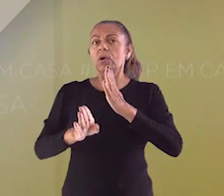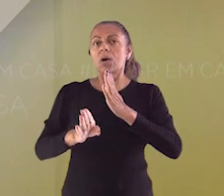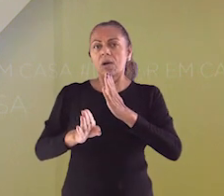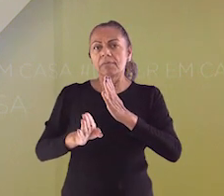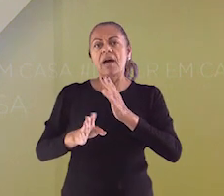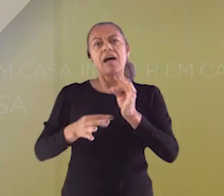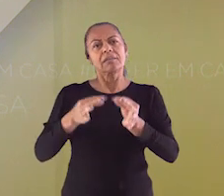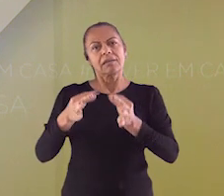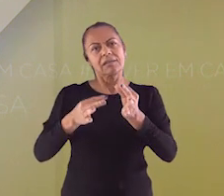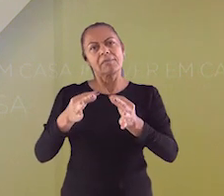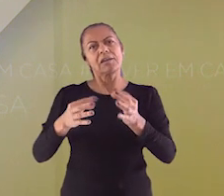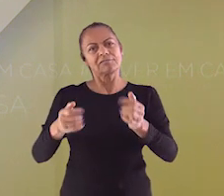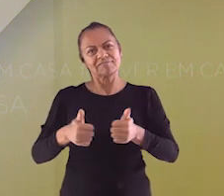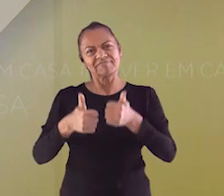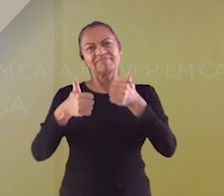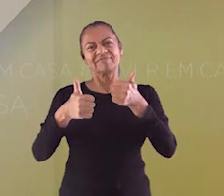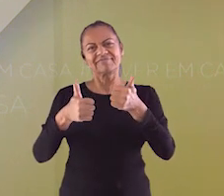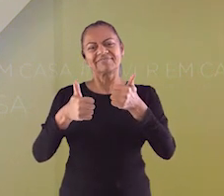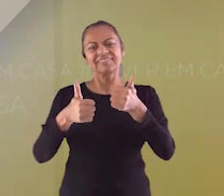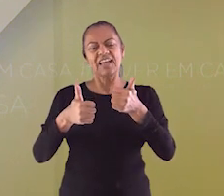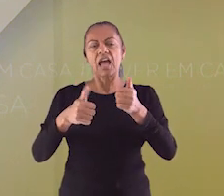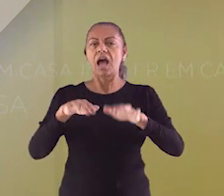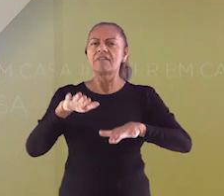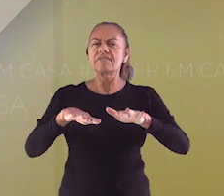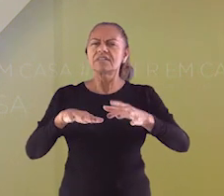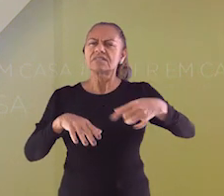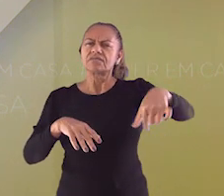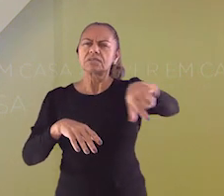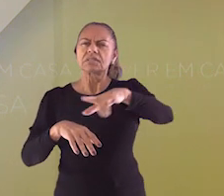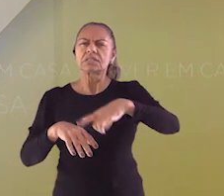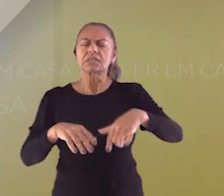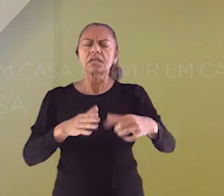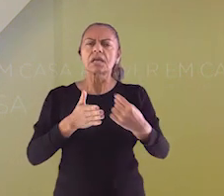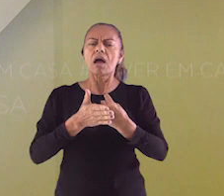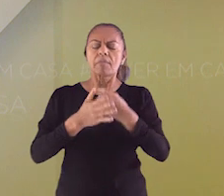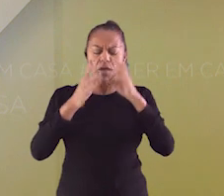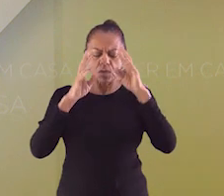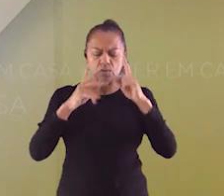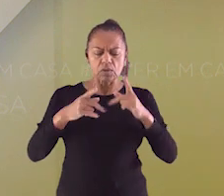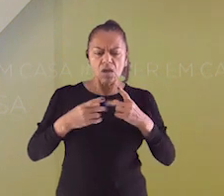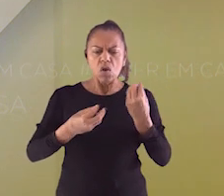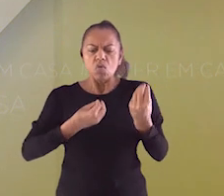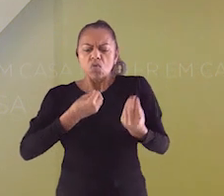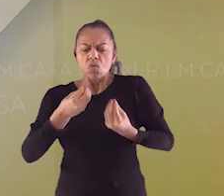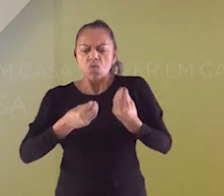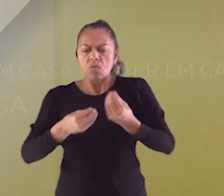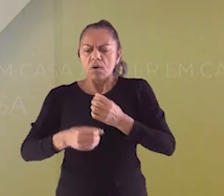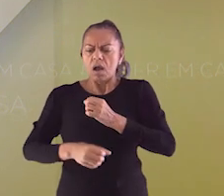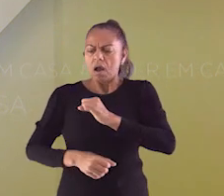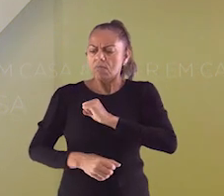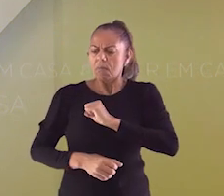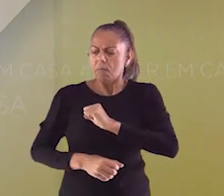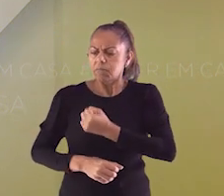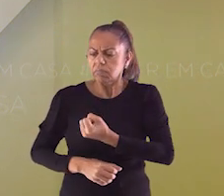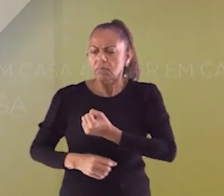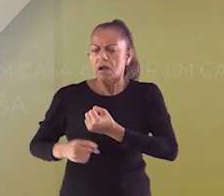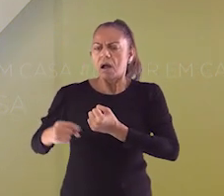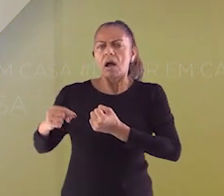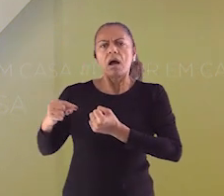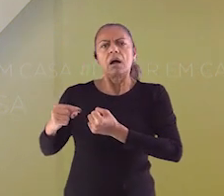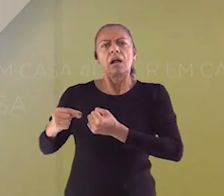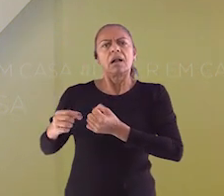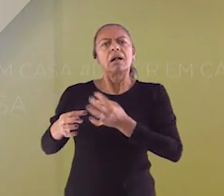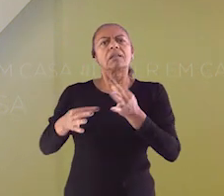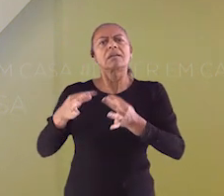mais cedo a identificação, mais eficaz é o tratamento. Você pode estar se perguntando, e qual é